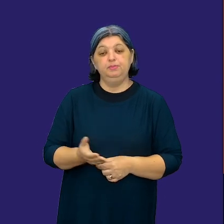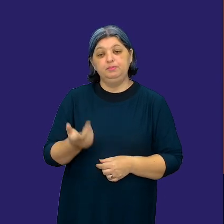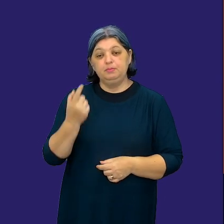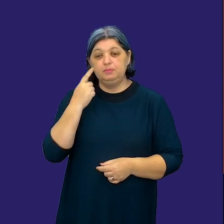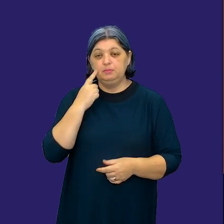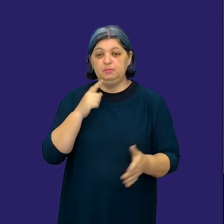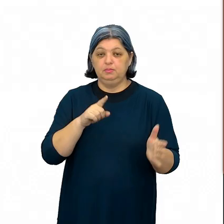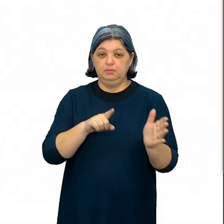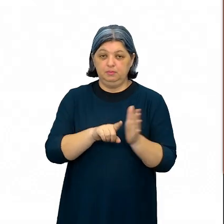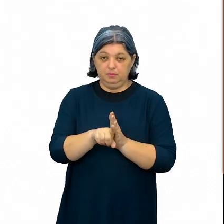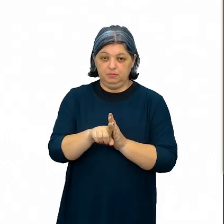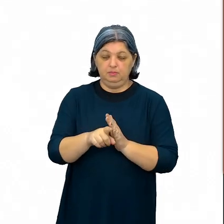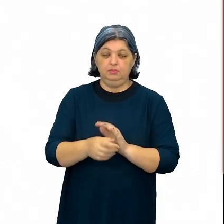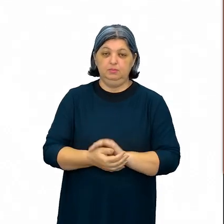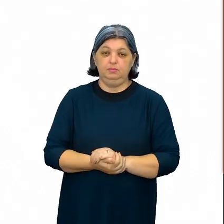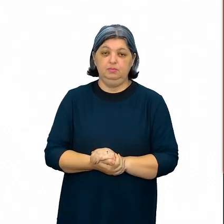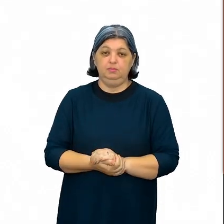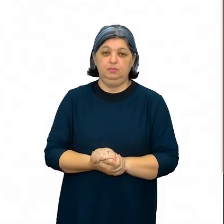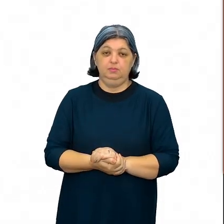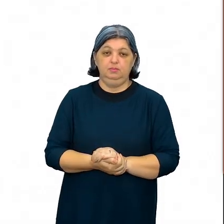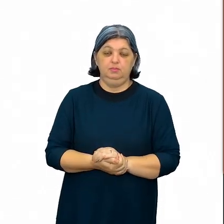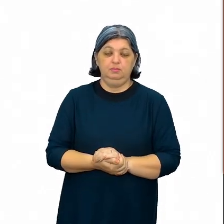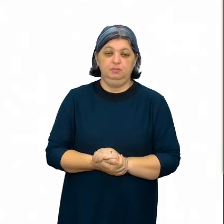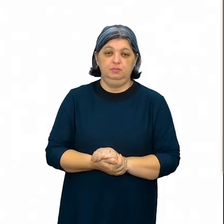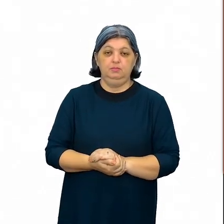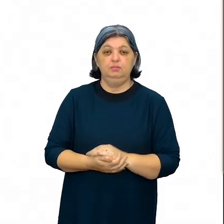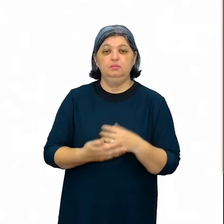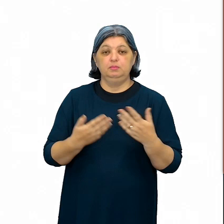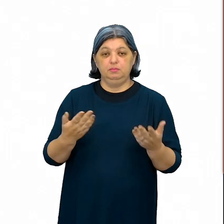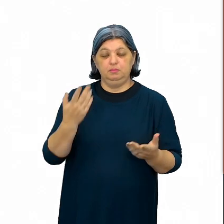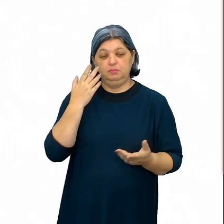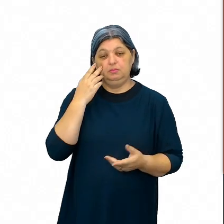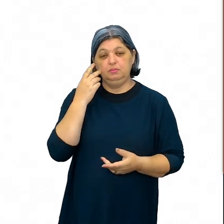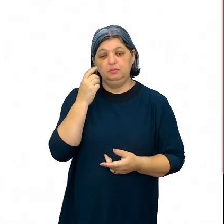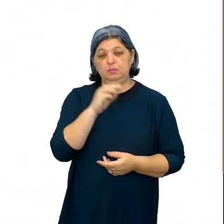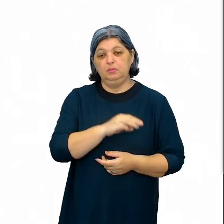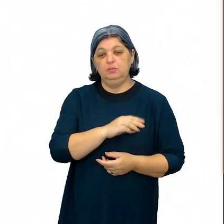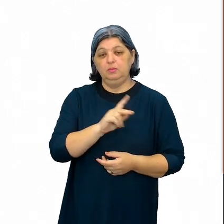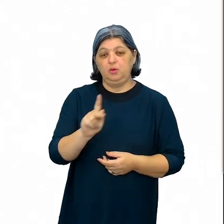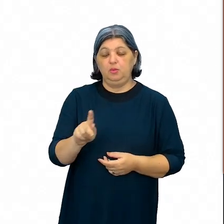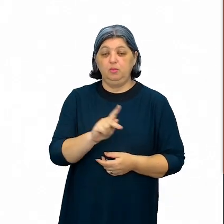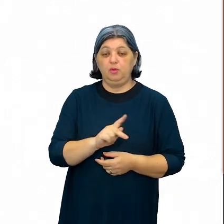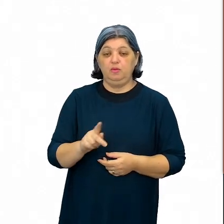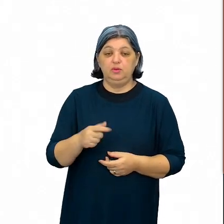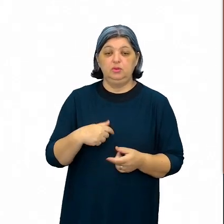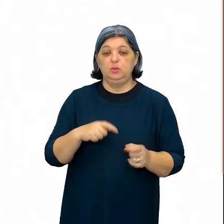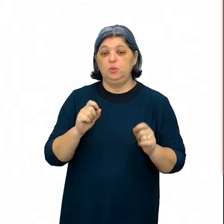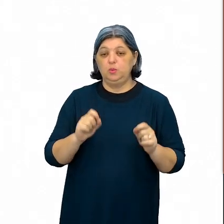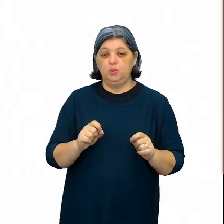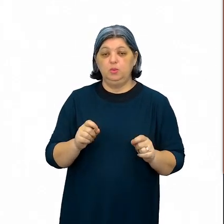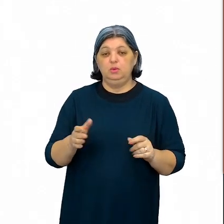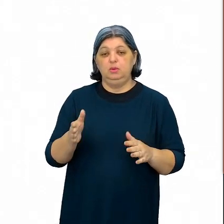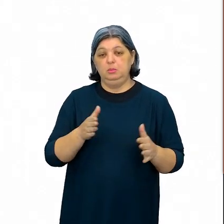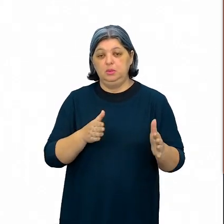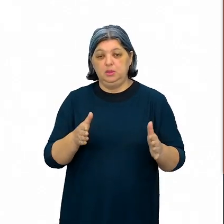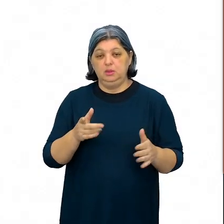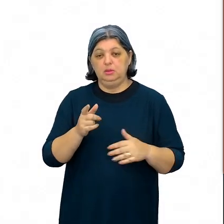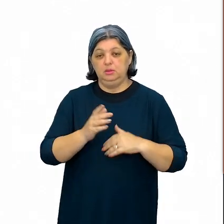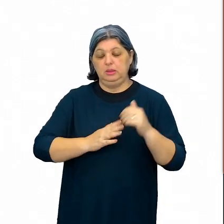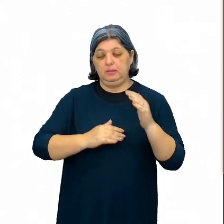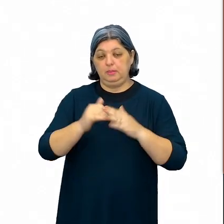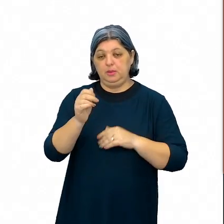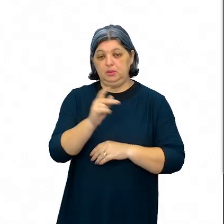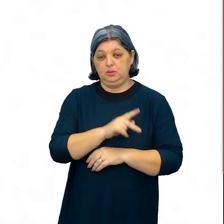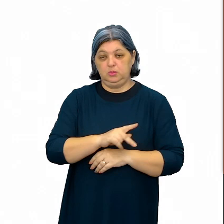pergunta e vão parar de suspense tá aqui ó professor em quais momentos de sua prática